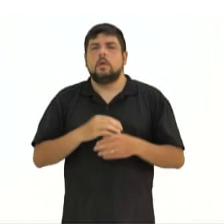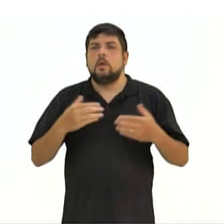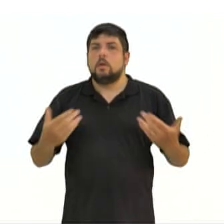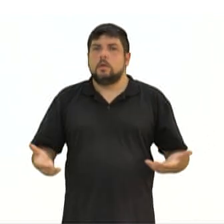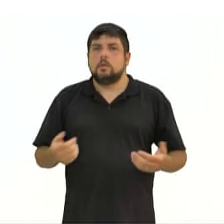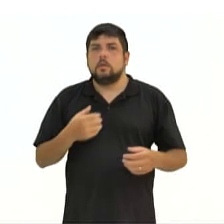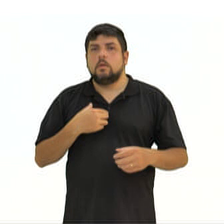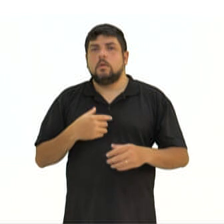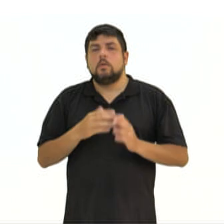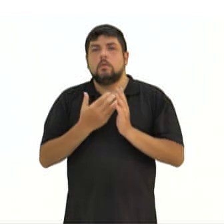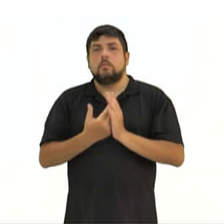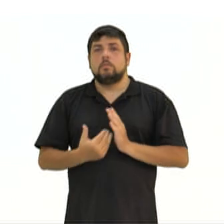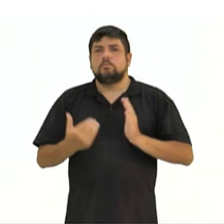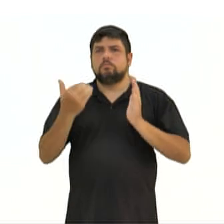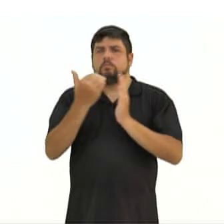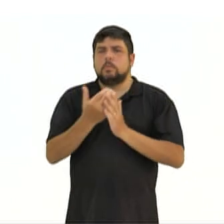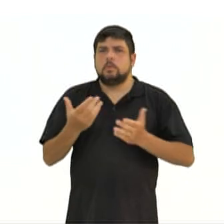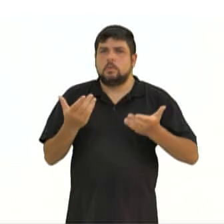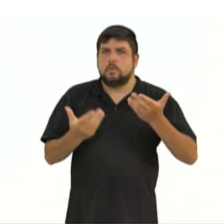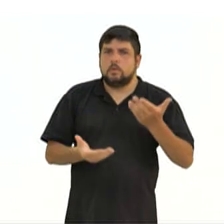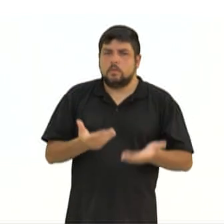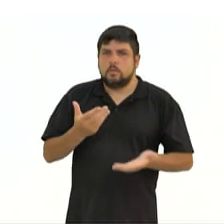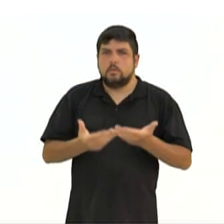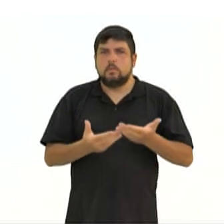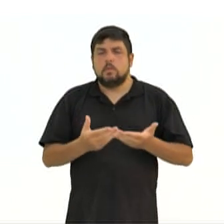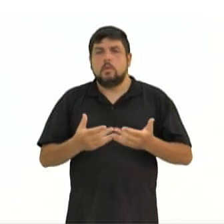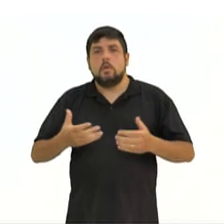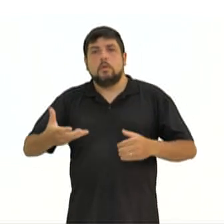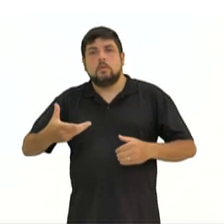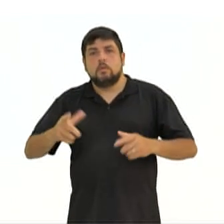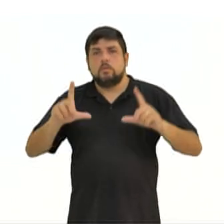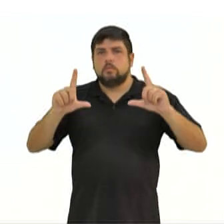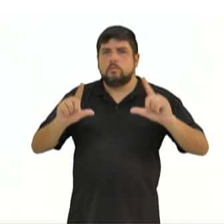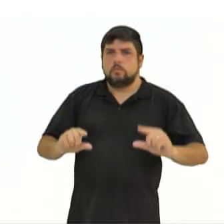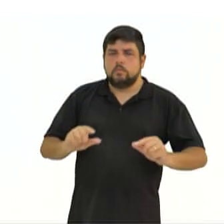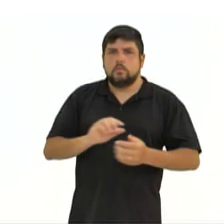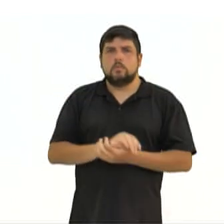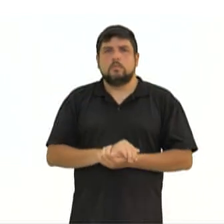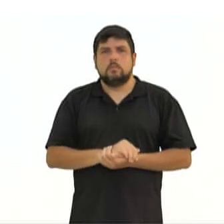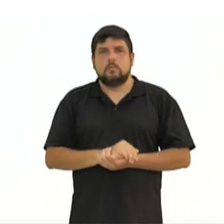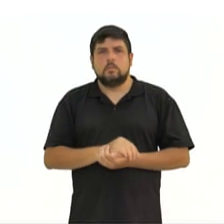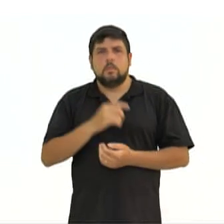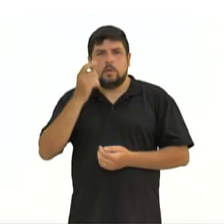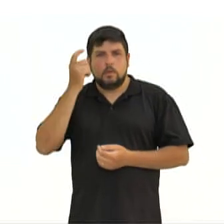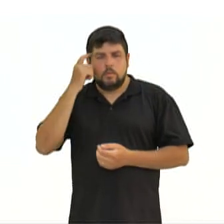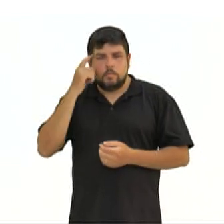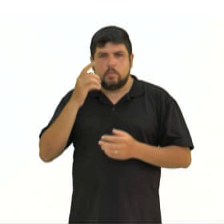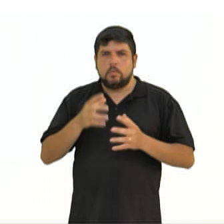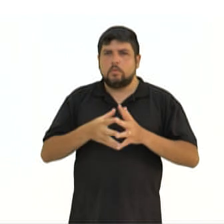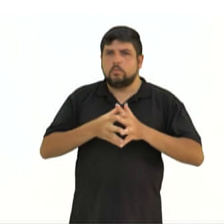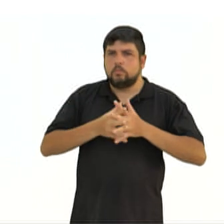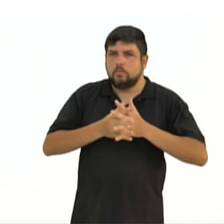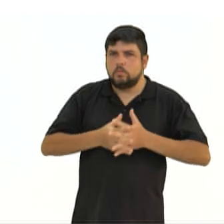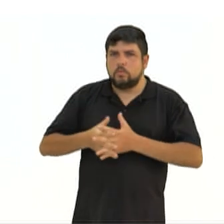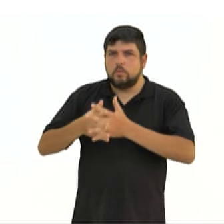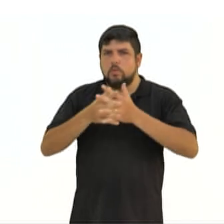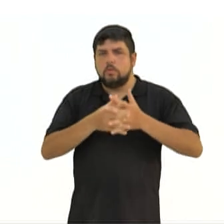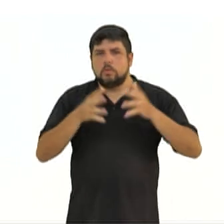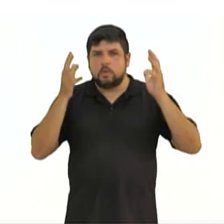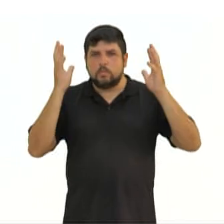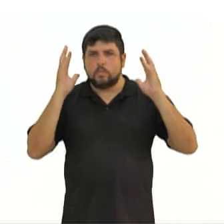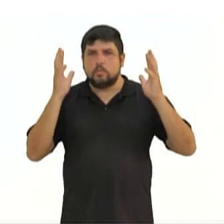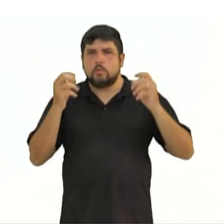quanto maior a massa, menor a aceleração, tá? Pensa nos caminhões, né? Quando estão viajando, um